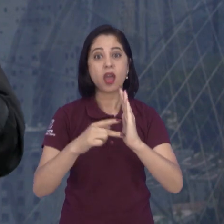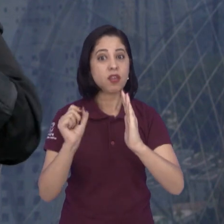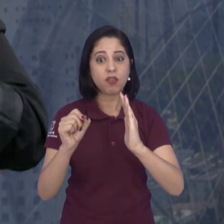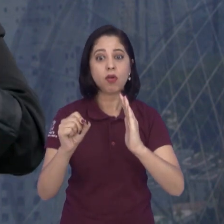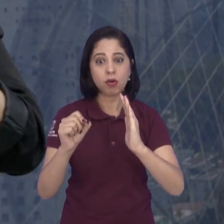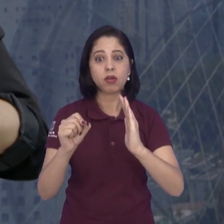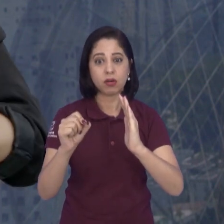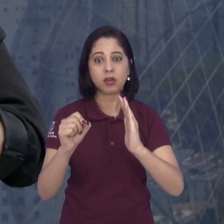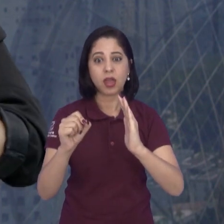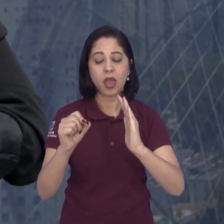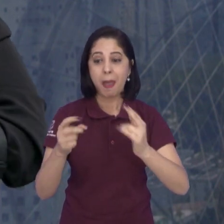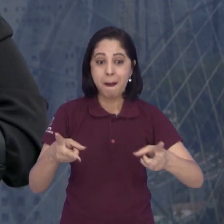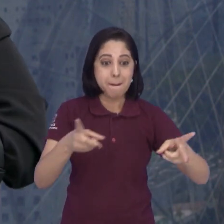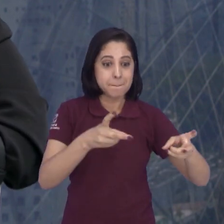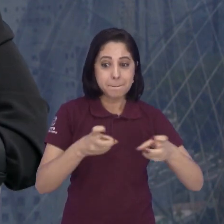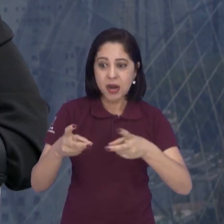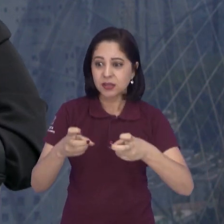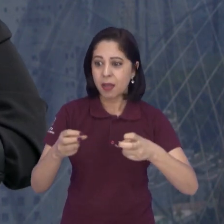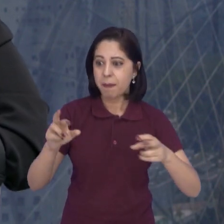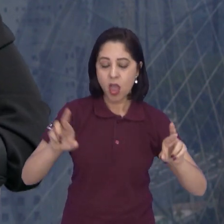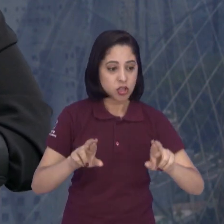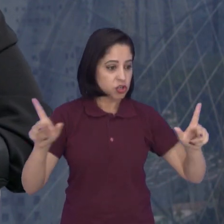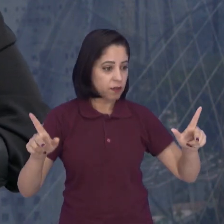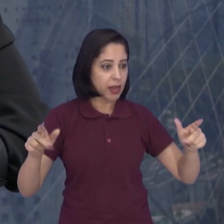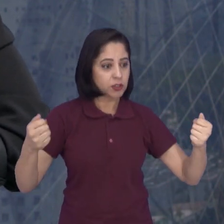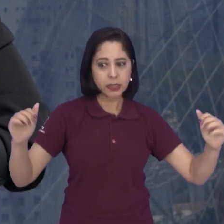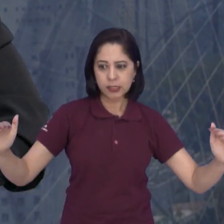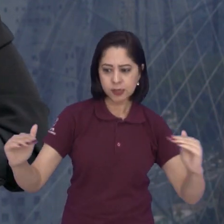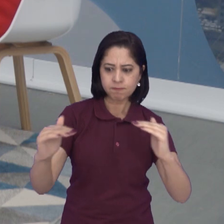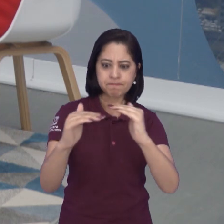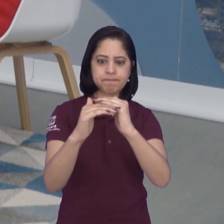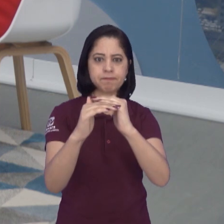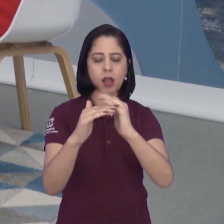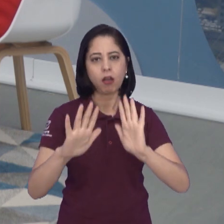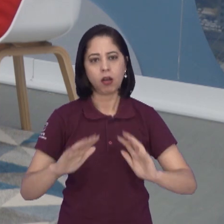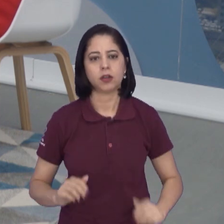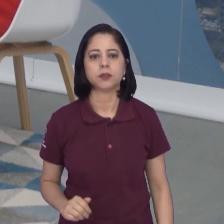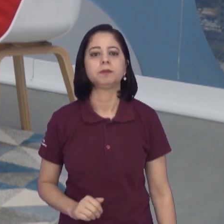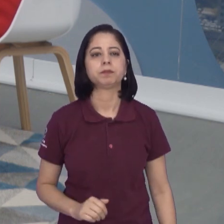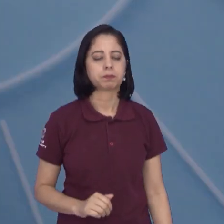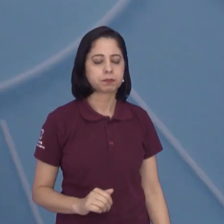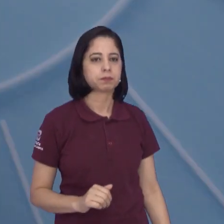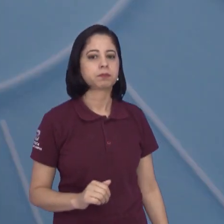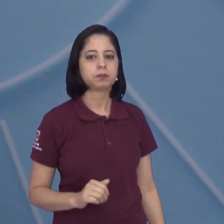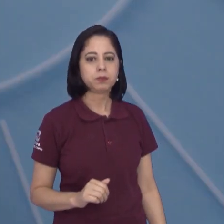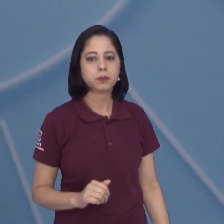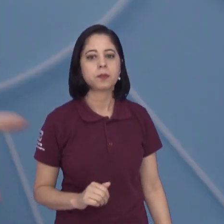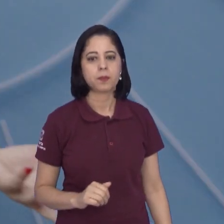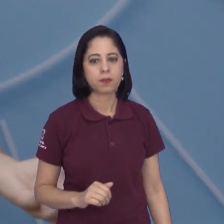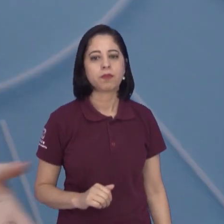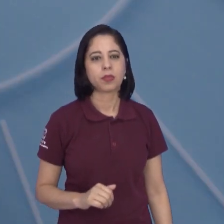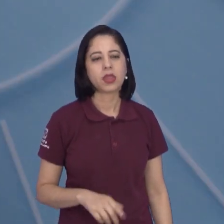a gente enxergar as diferenças para que se consiga alcançar a igualdade, né? Sim, sim. E aí a gente falando, né, desse